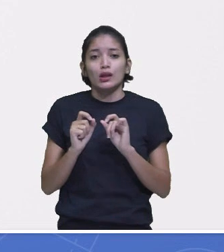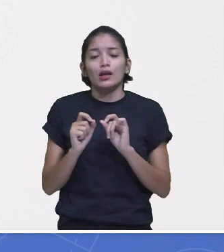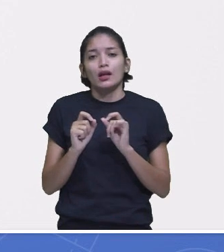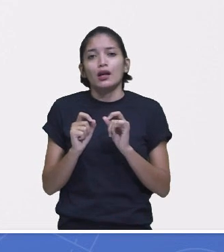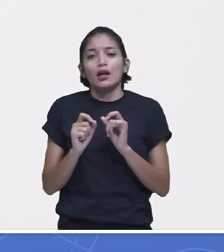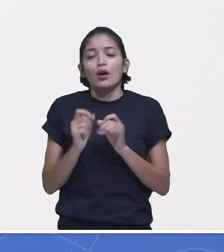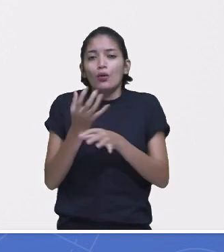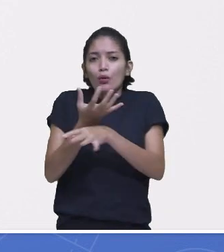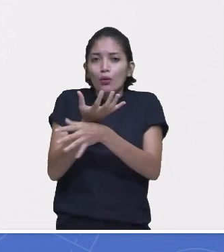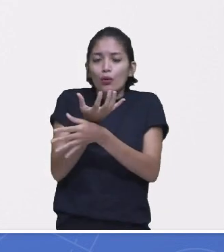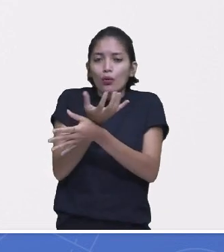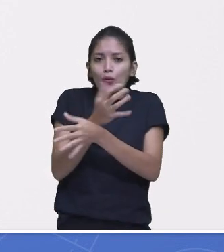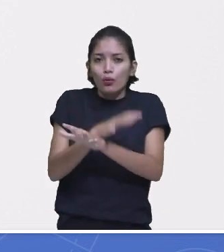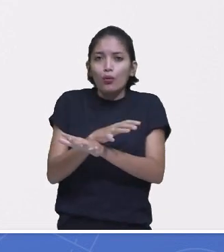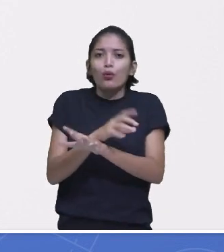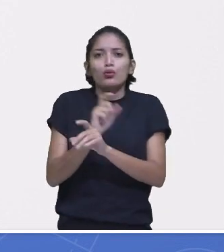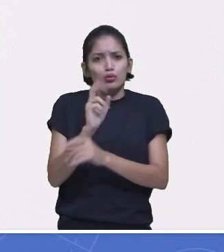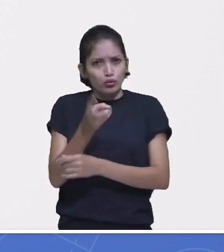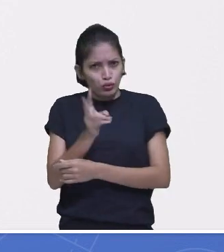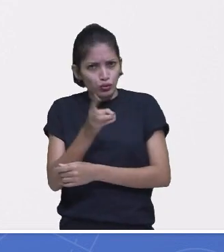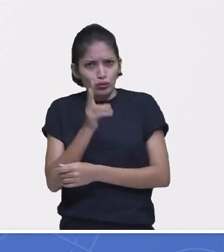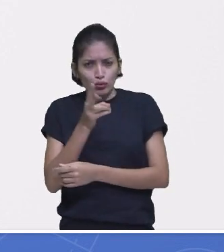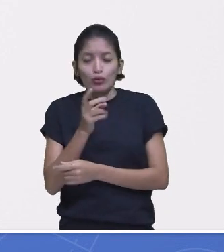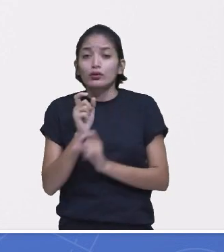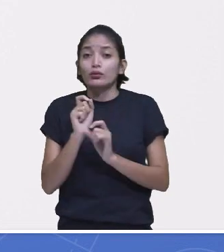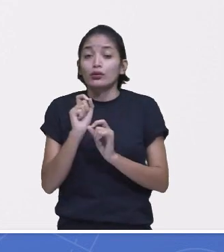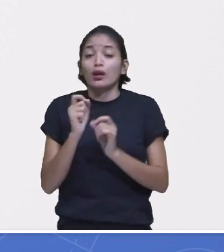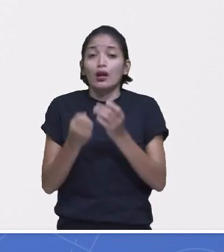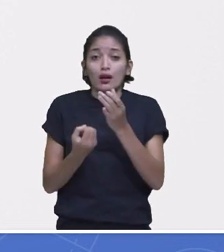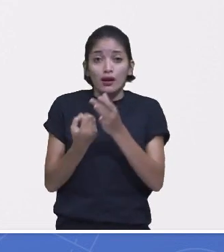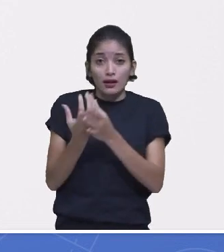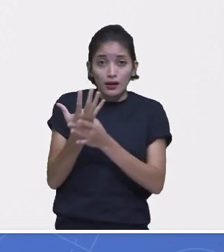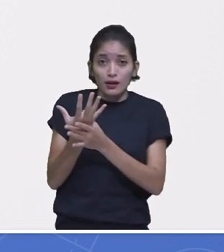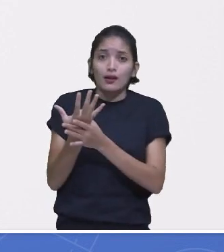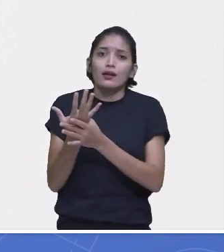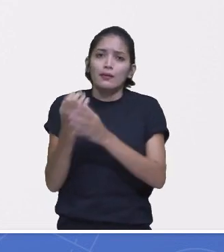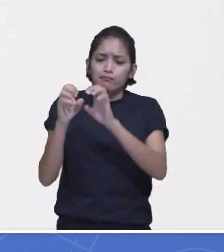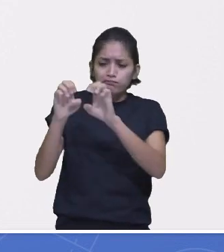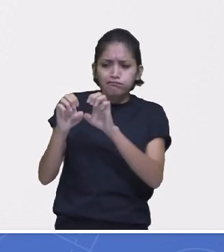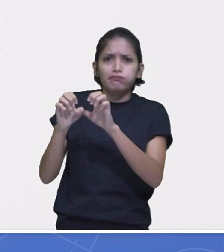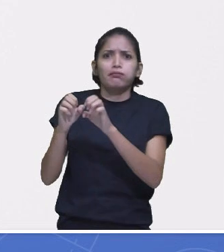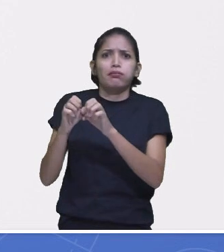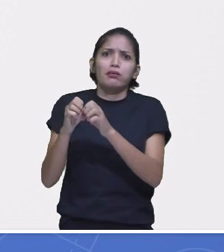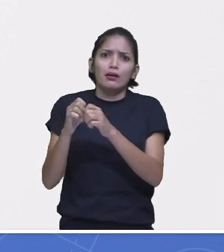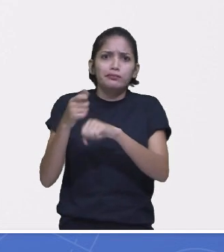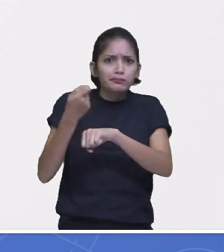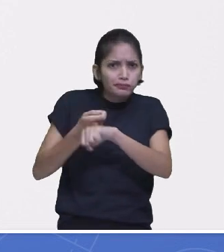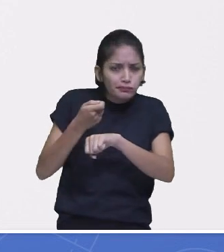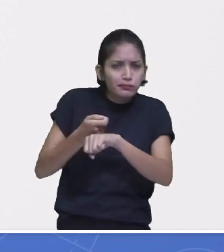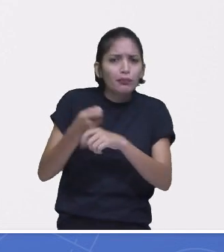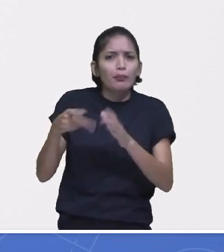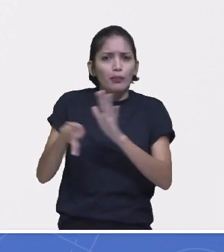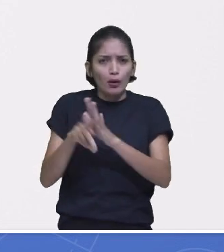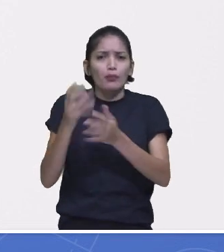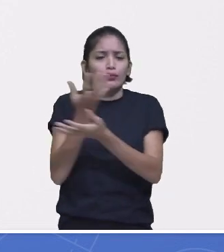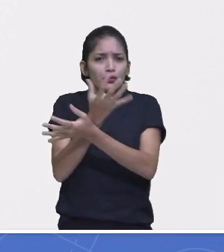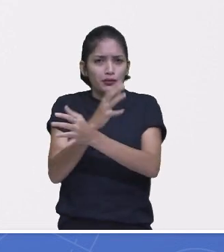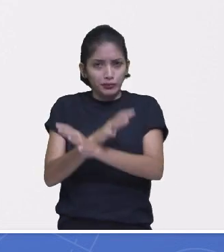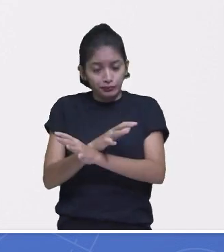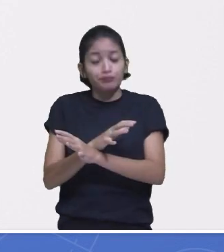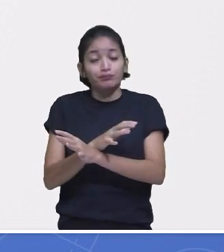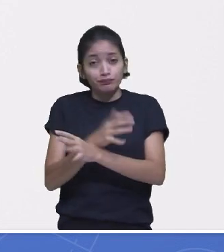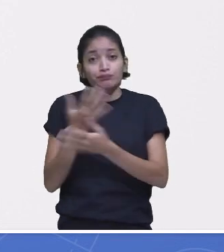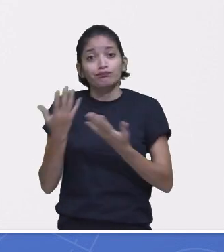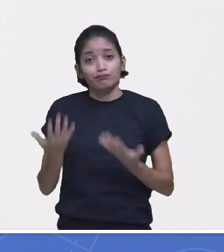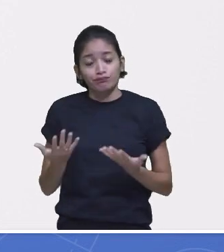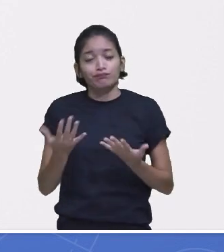o tecido ósseo. Então eles criam essa estrutura rígida, né, do tecido ósseo, mineralizada.